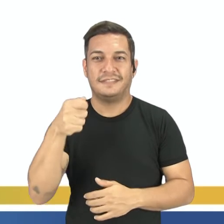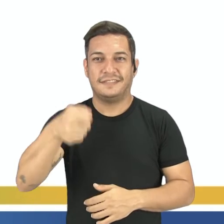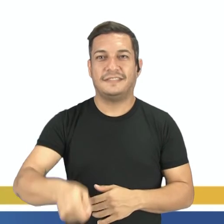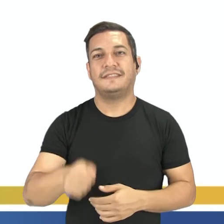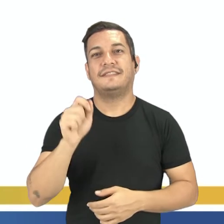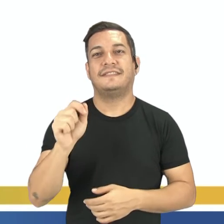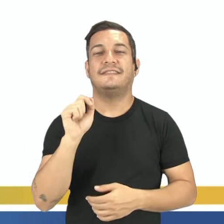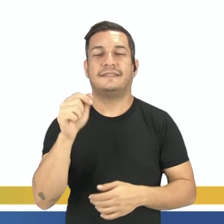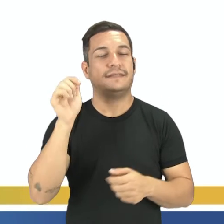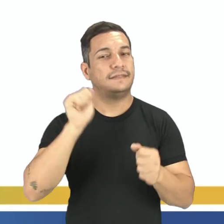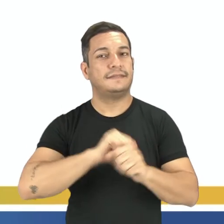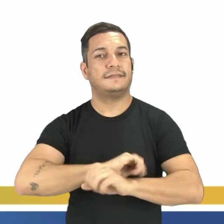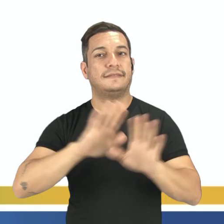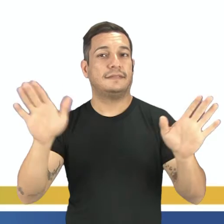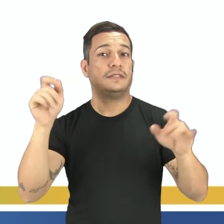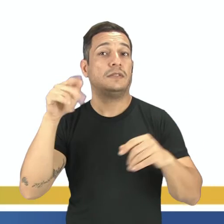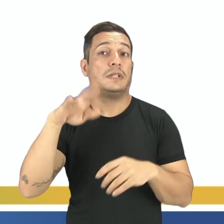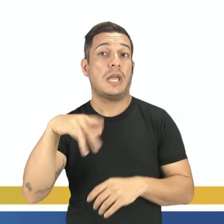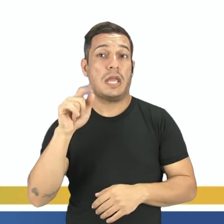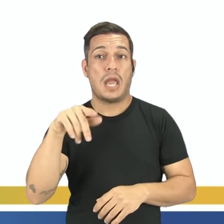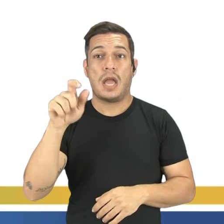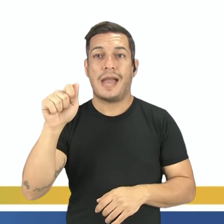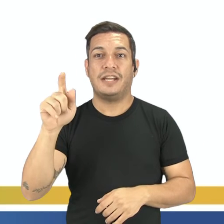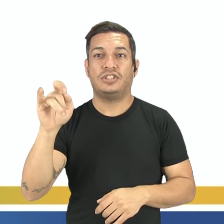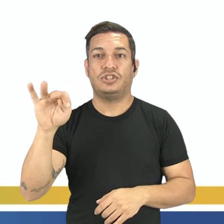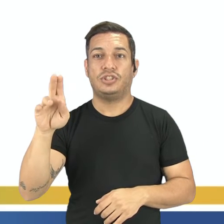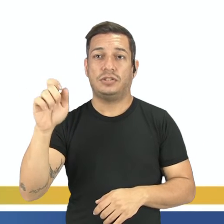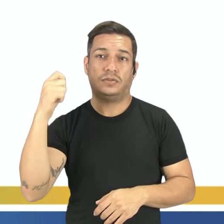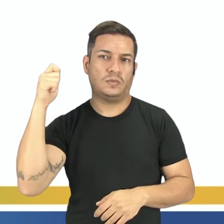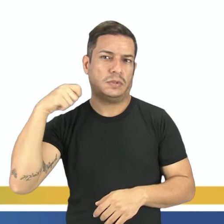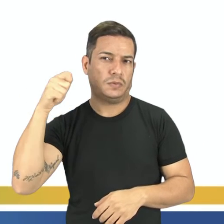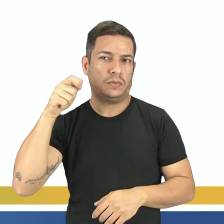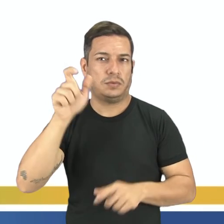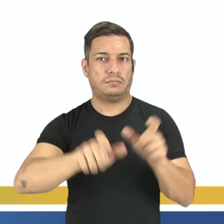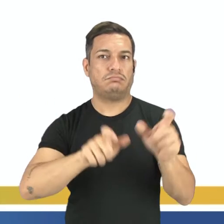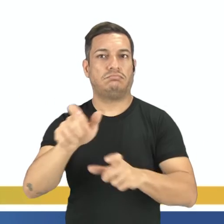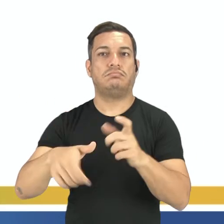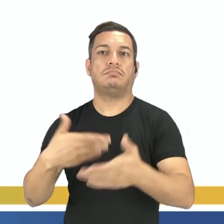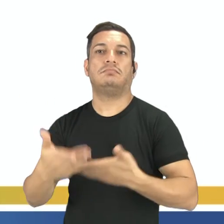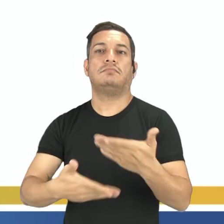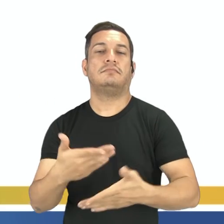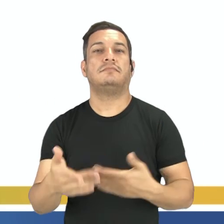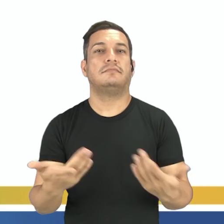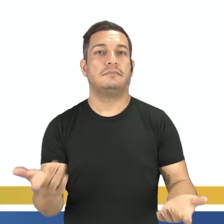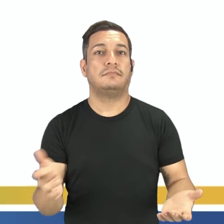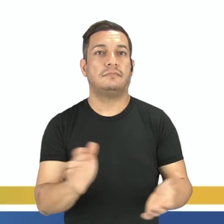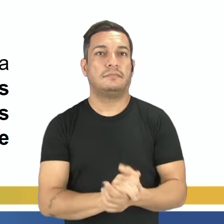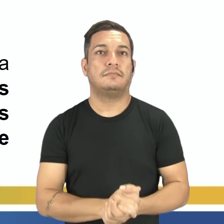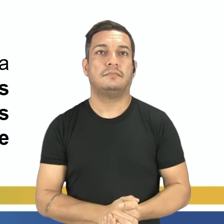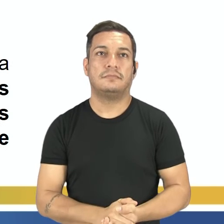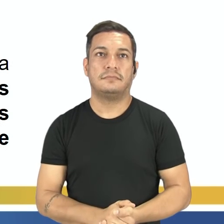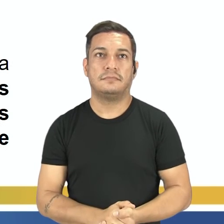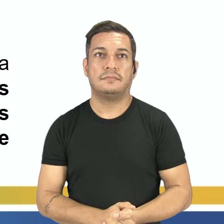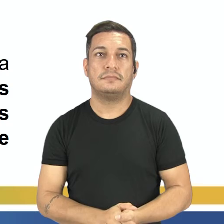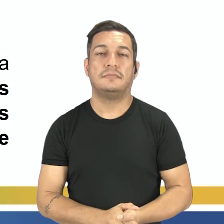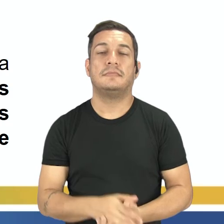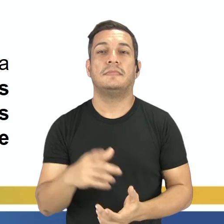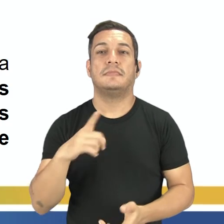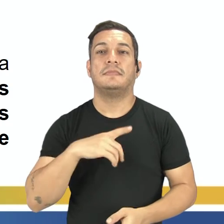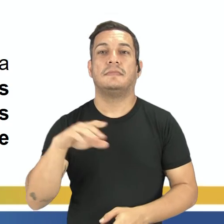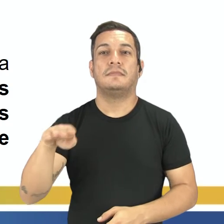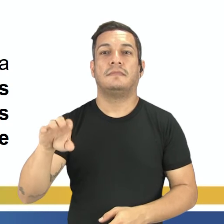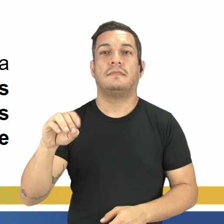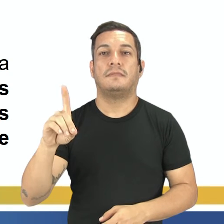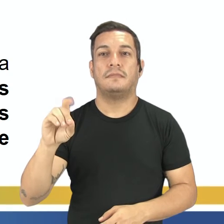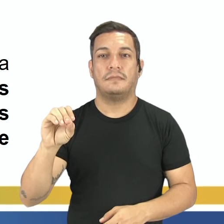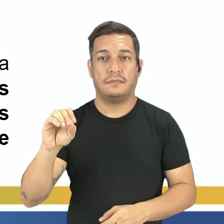sempre deixar bem claro quem são esses agentes, né, esses atores envolvidos nessa ação. Tudo bem? Pessoal, e aí tem um